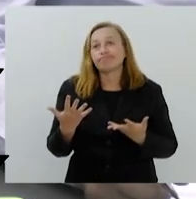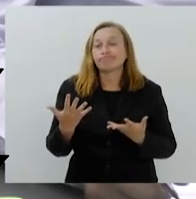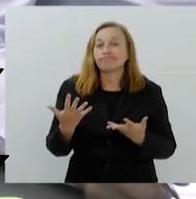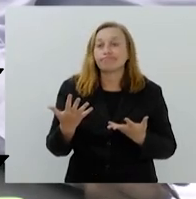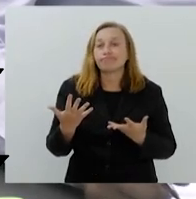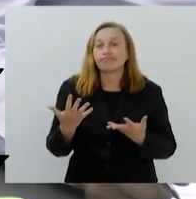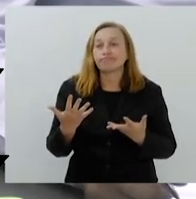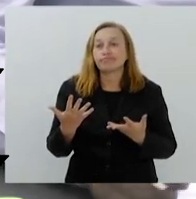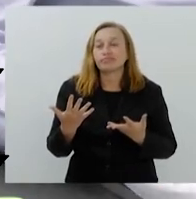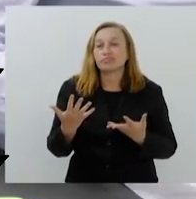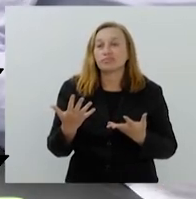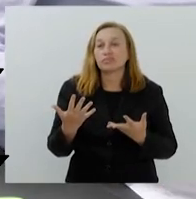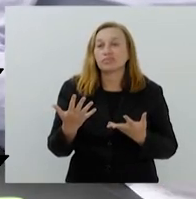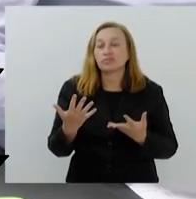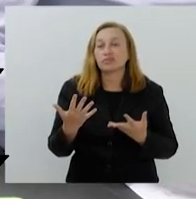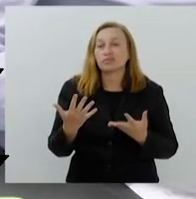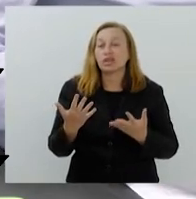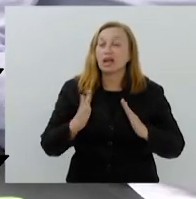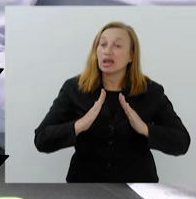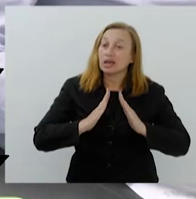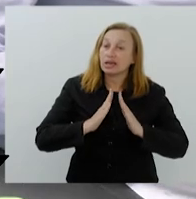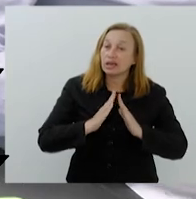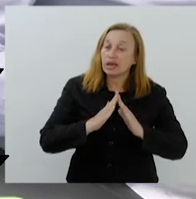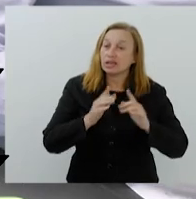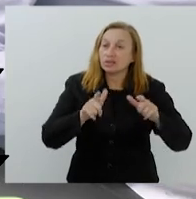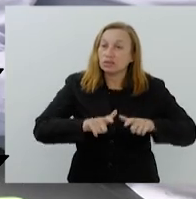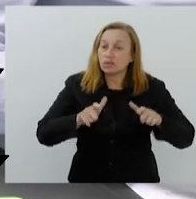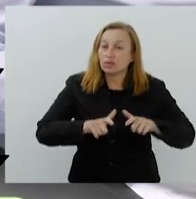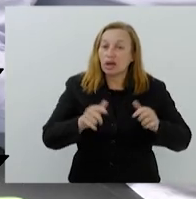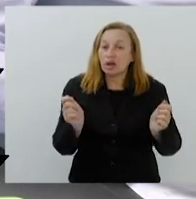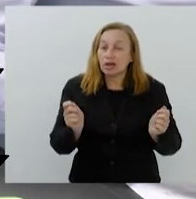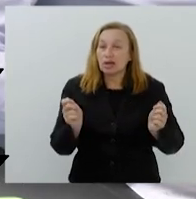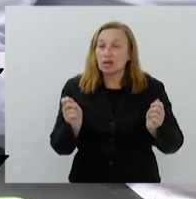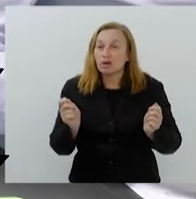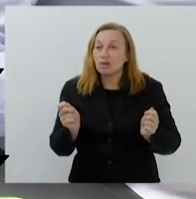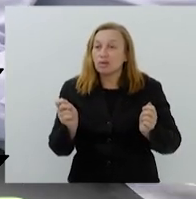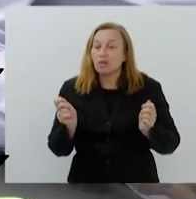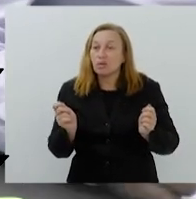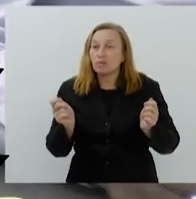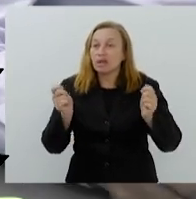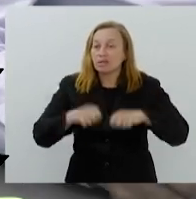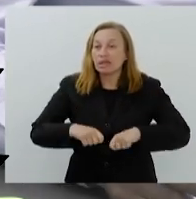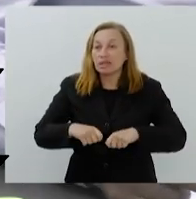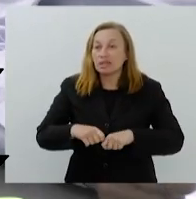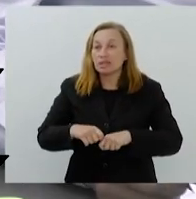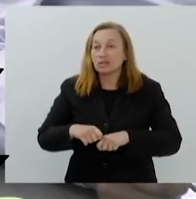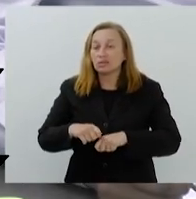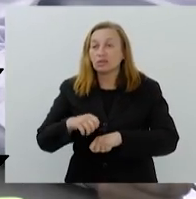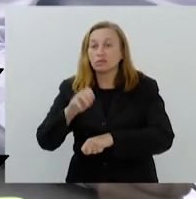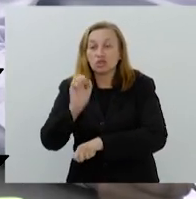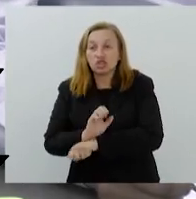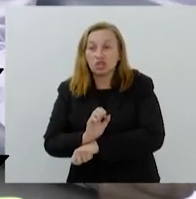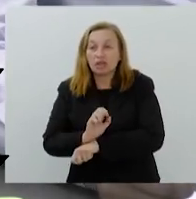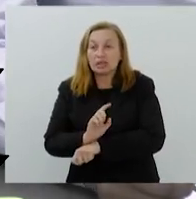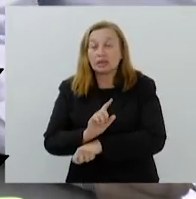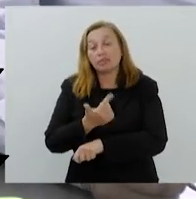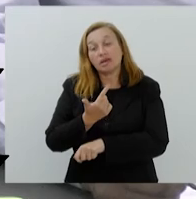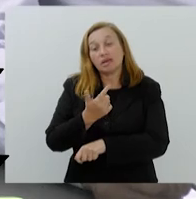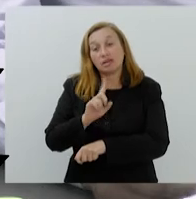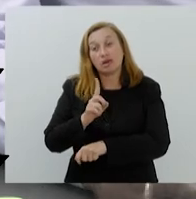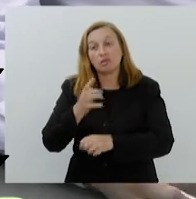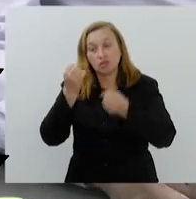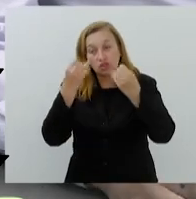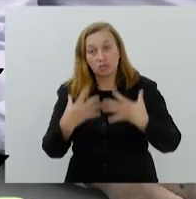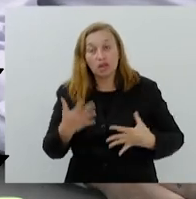ele fala de imóveis das entidades sobre a sua competência. Mas não esclarece. Então, eu acho que no artigo 2º,